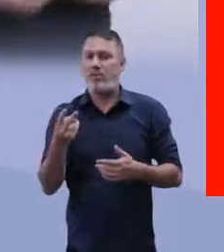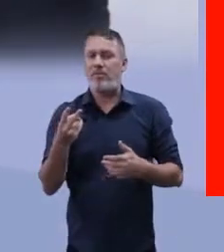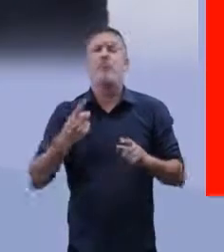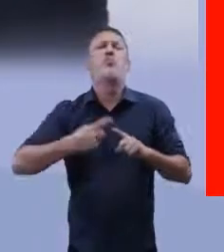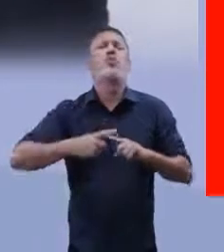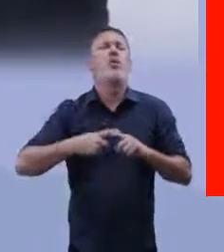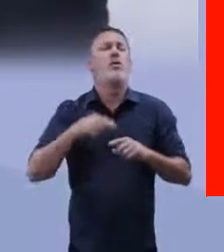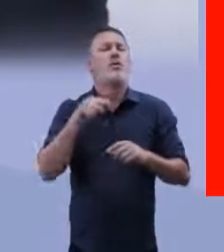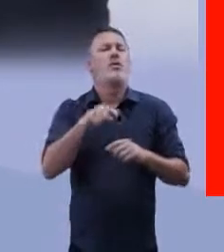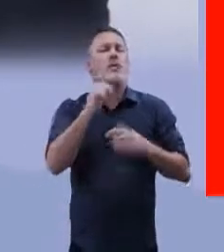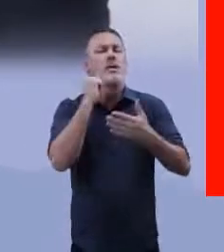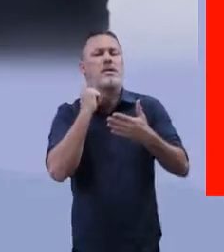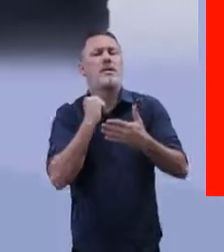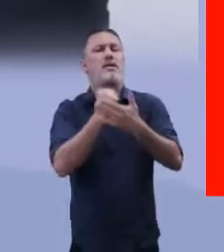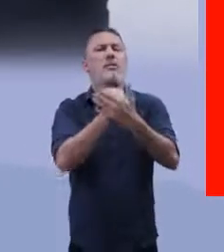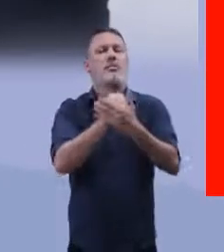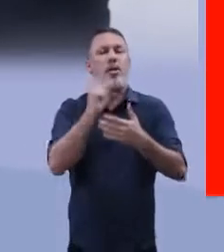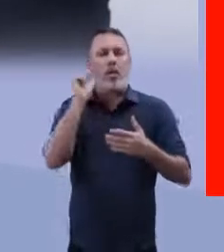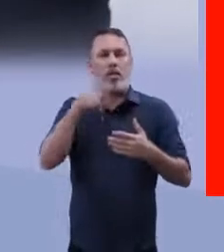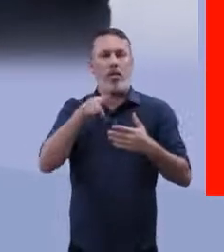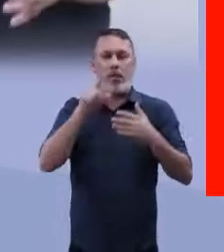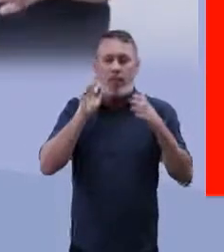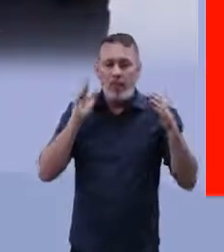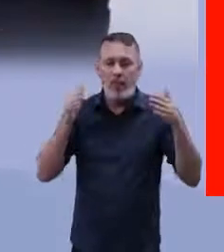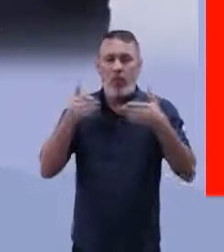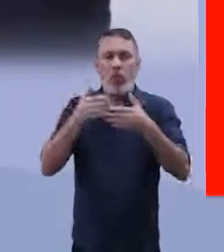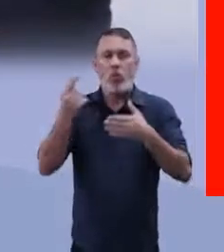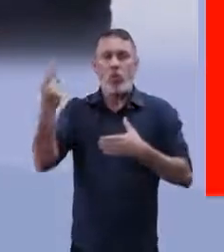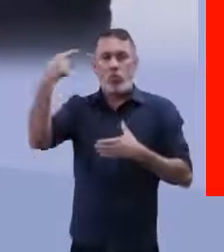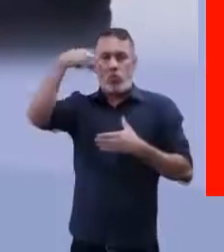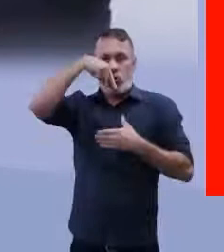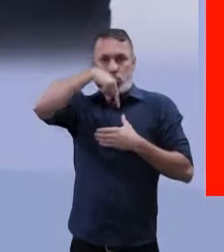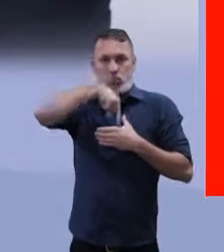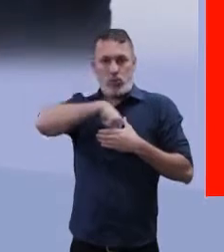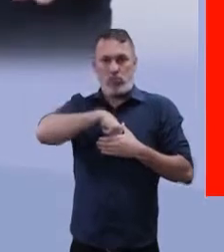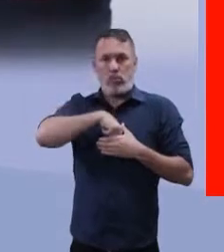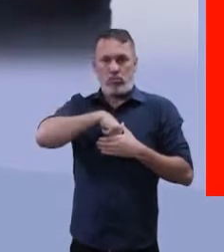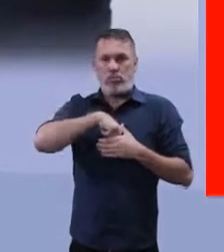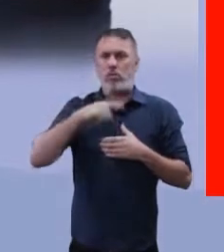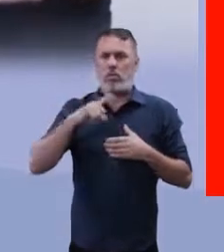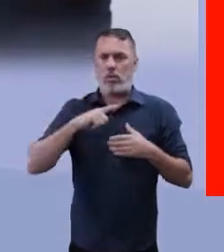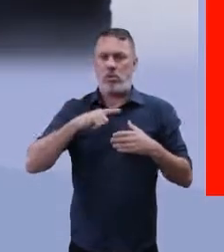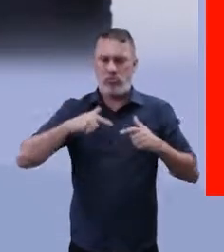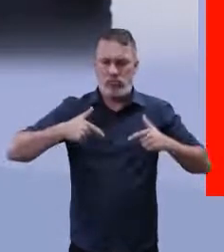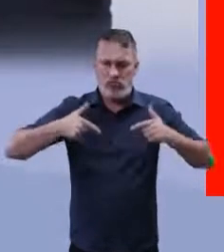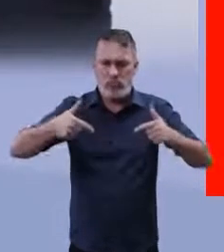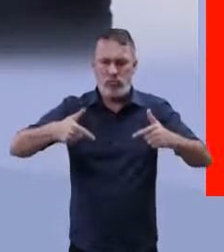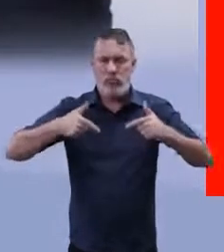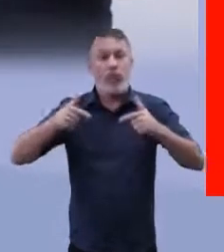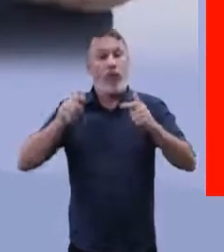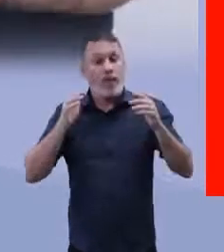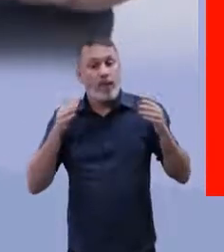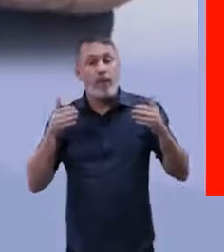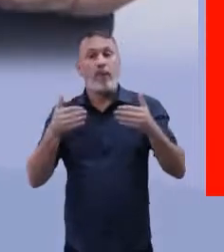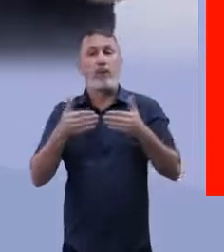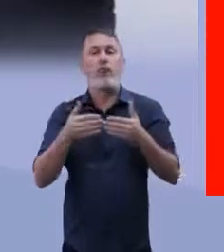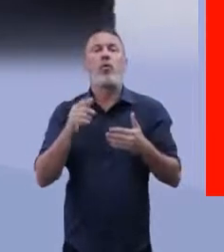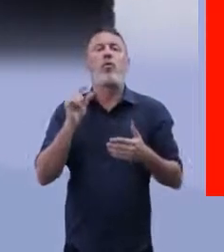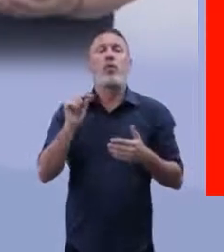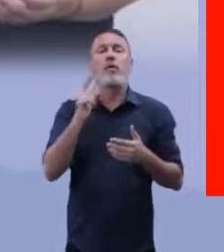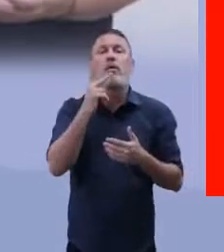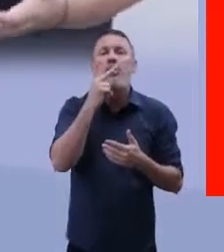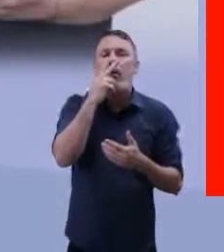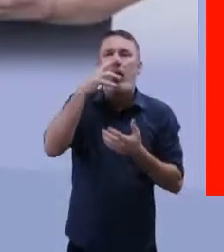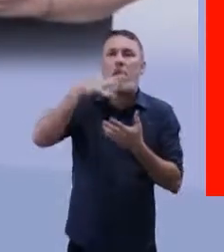parnasianismo porque preza pela subjetividade, faz um trabalho excessivamente voltado